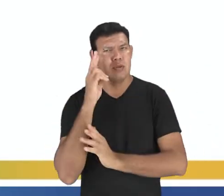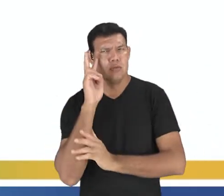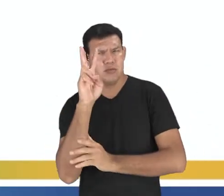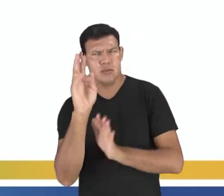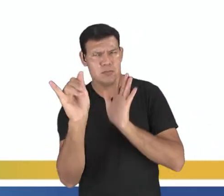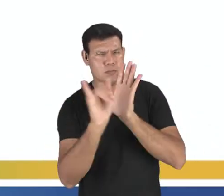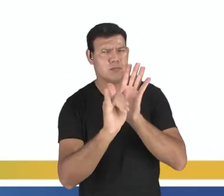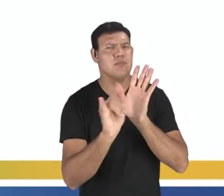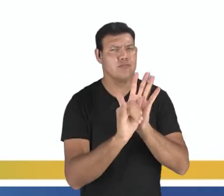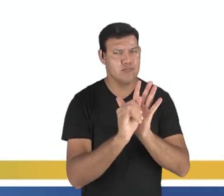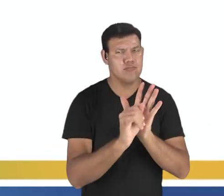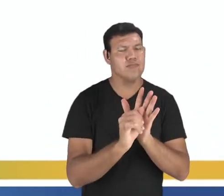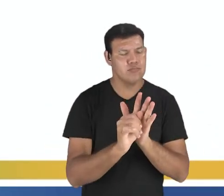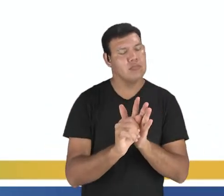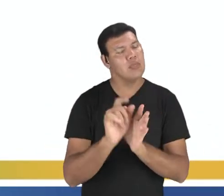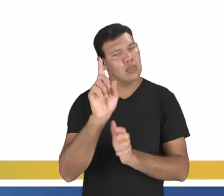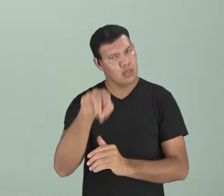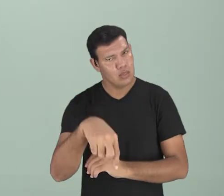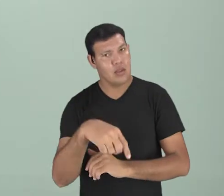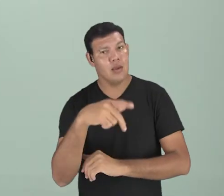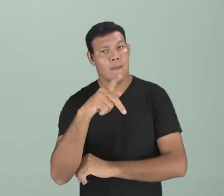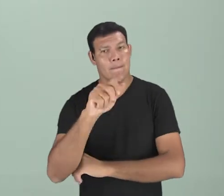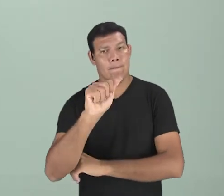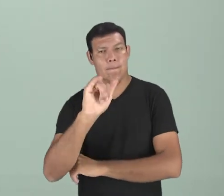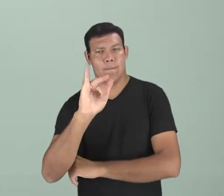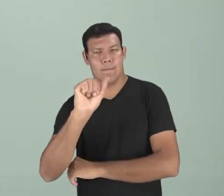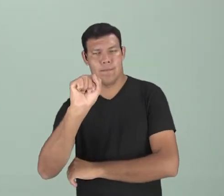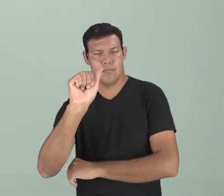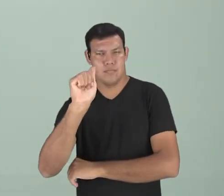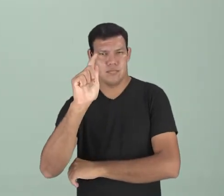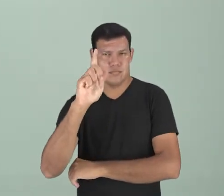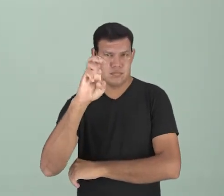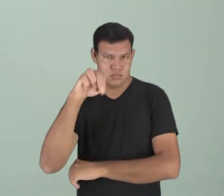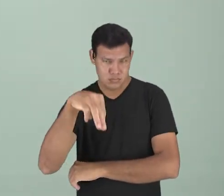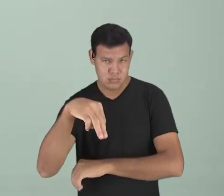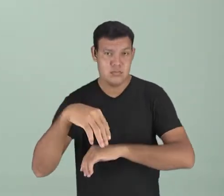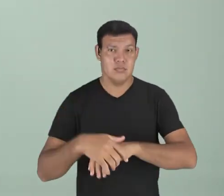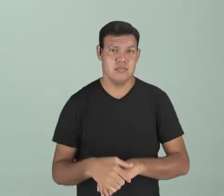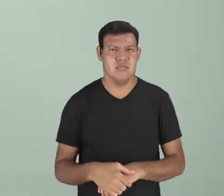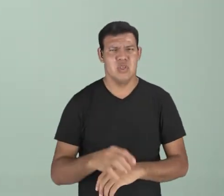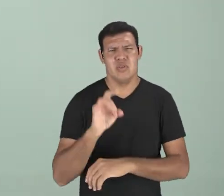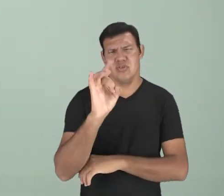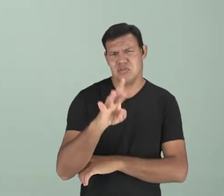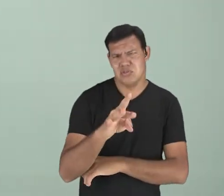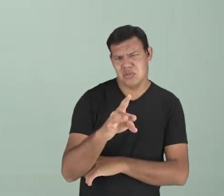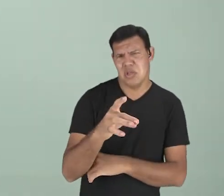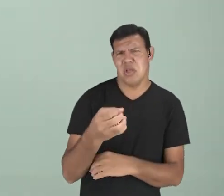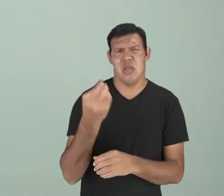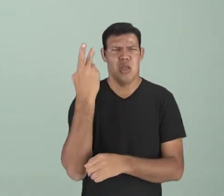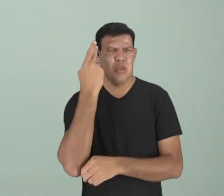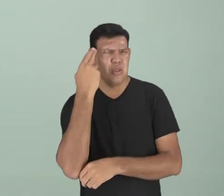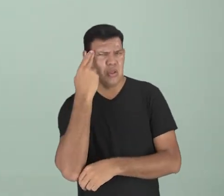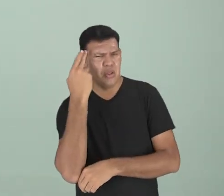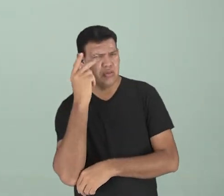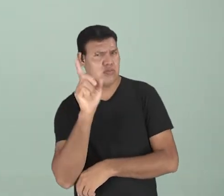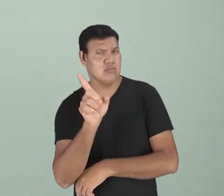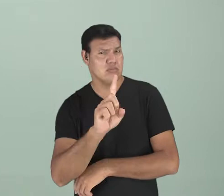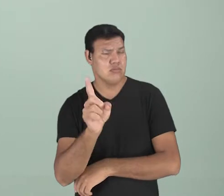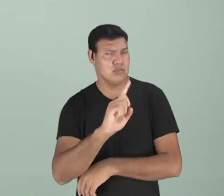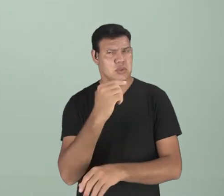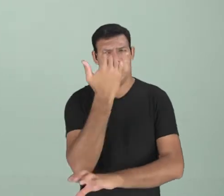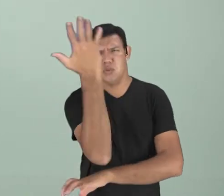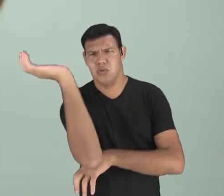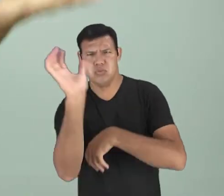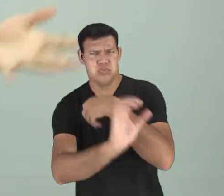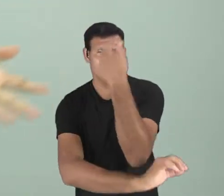identificar pode ser considerado uma paisagem. Então a paisagem ela não é só aqueles aspectos naturais, não é só a natureza,